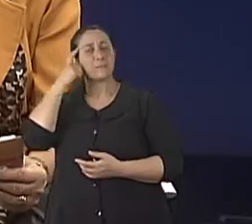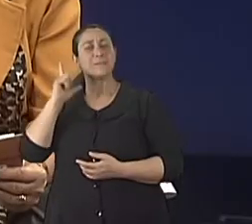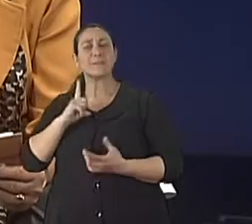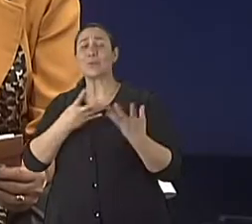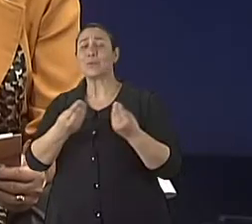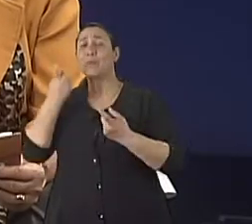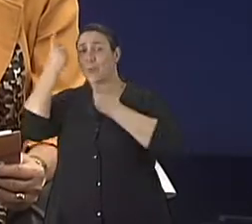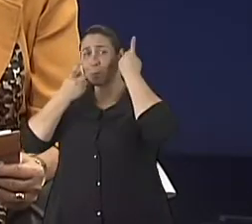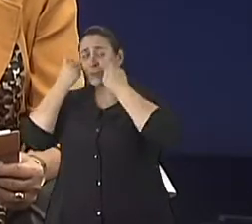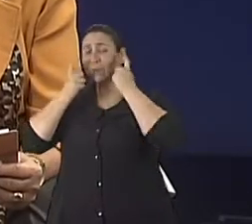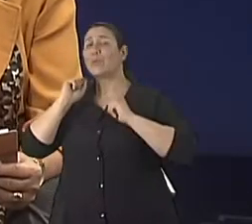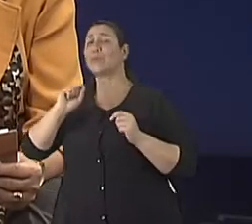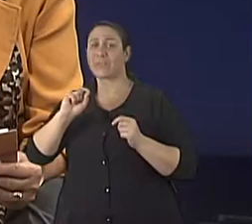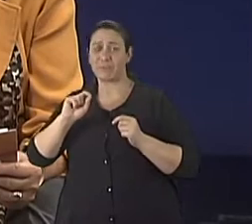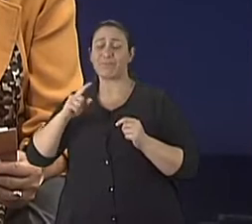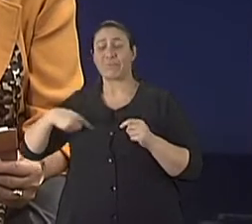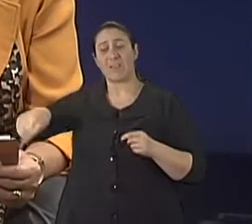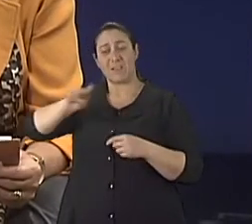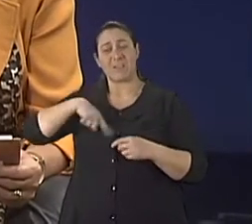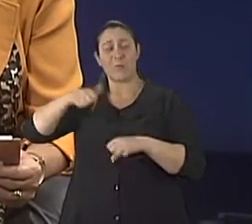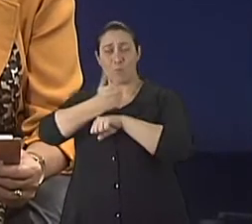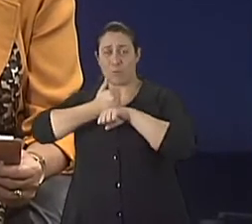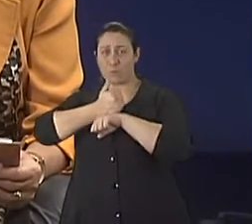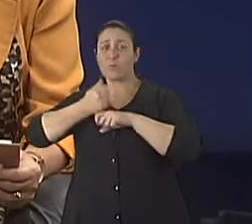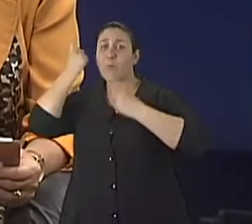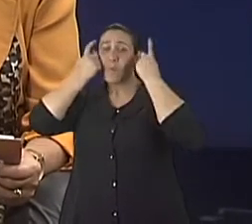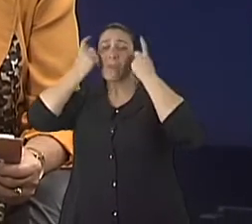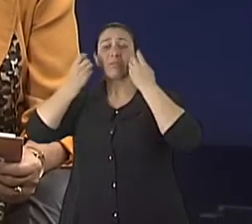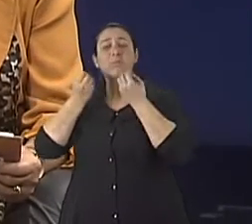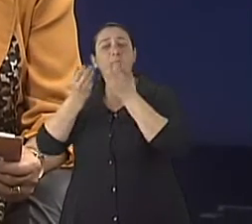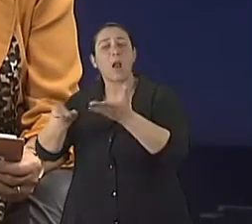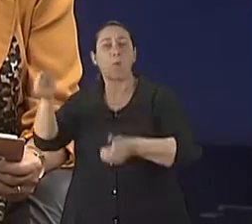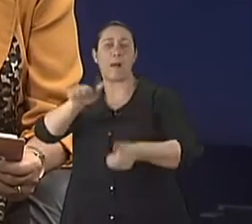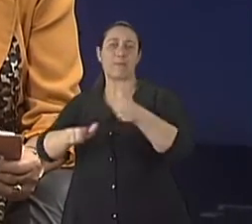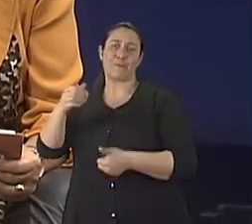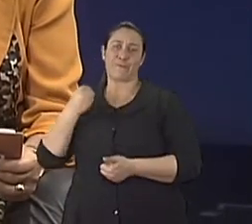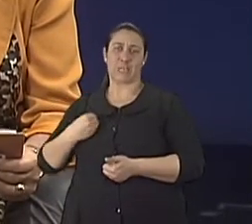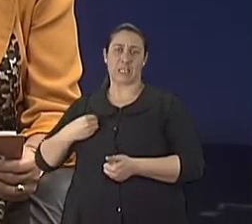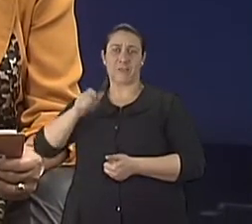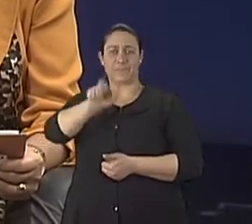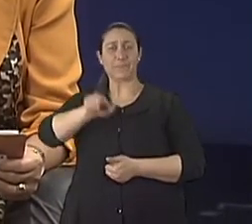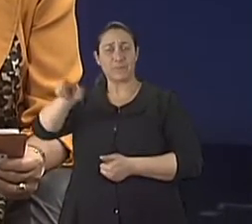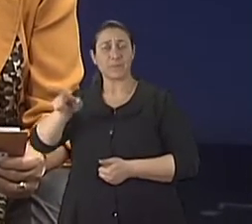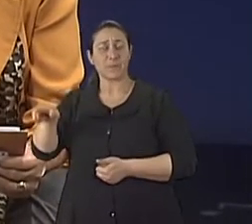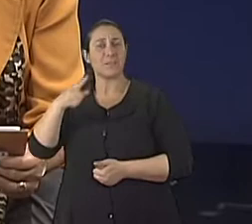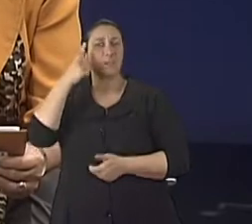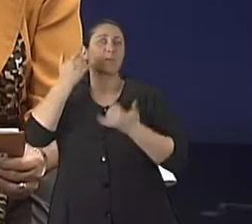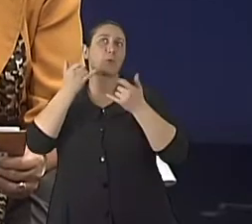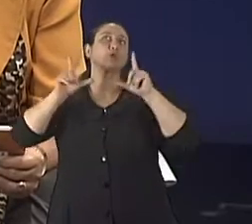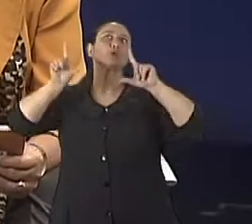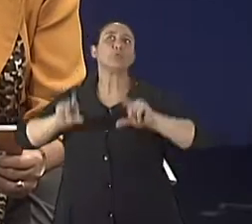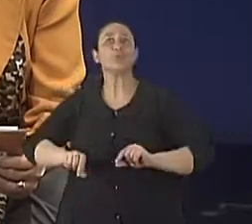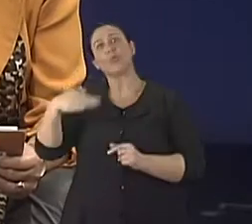primeiro lugar dá uma qualidade de vida melhor para o paciente depois dessa qualidade de vida melhor ou seja diminuiu a dor